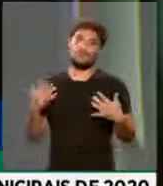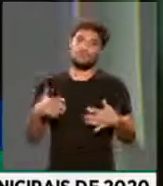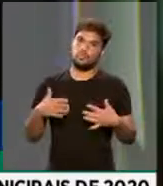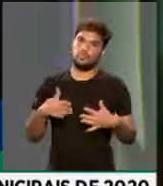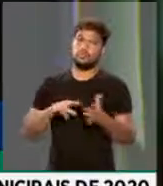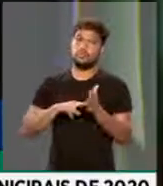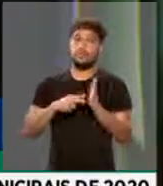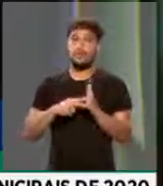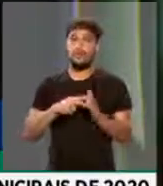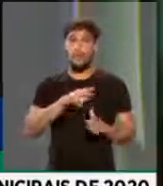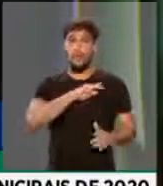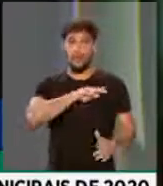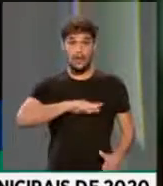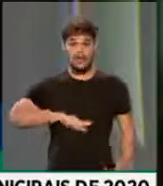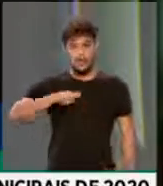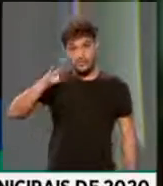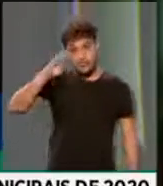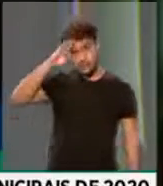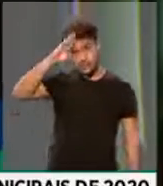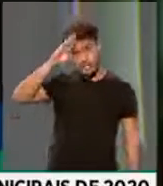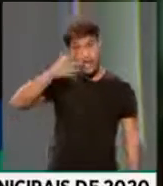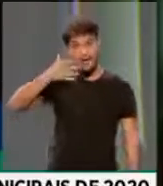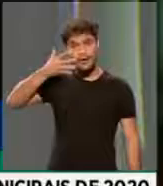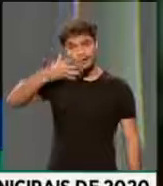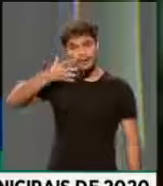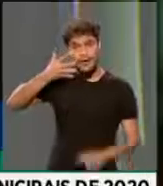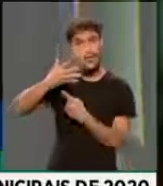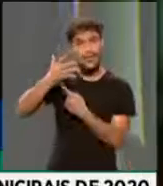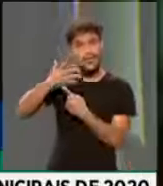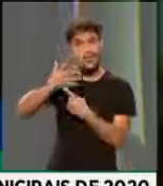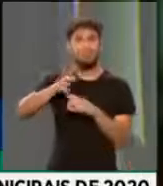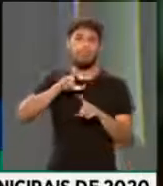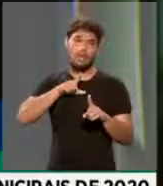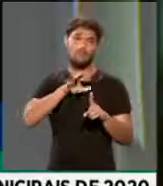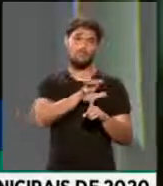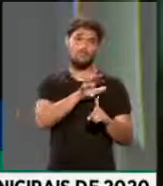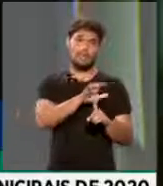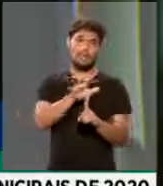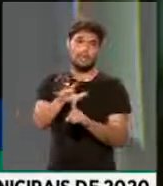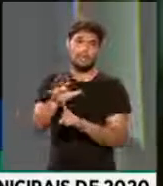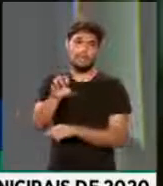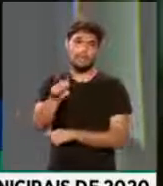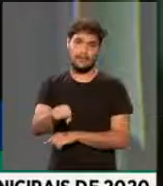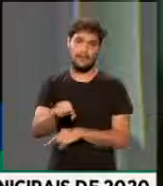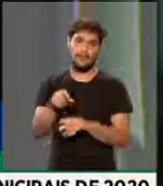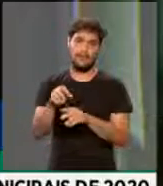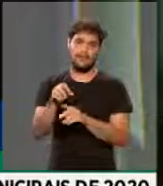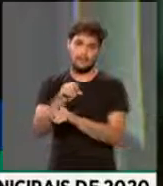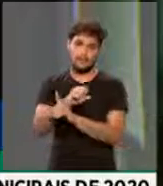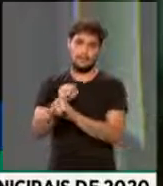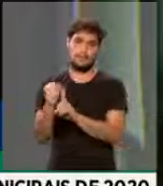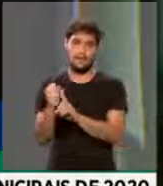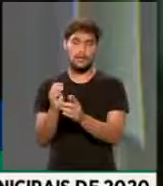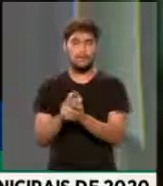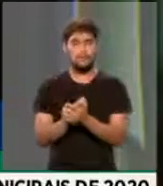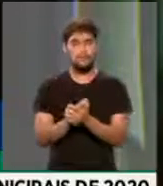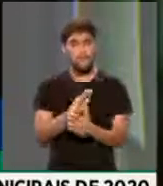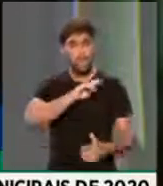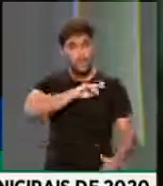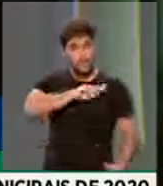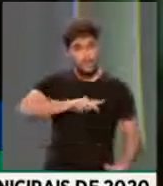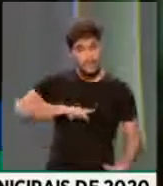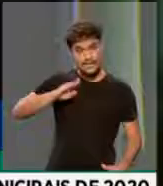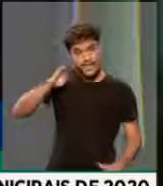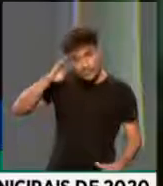que a fala do presidente da República, ela tem consequências. Não, o presidente da República não pode